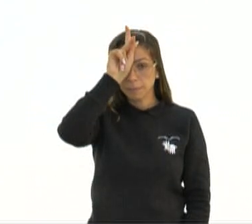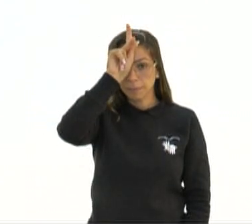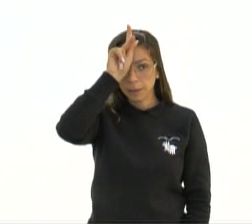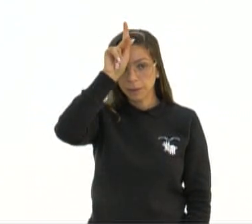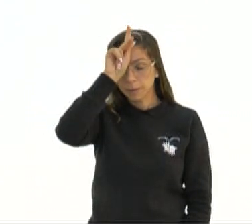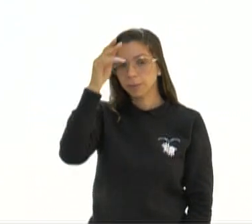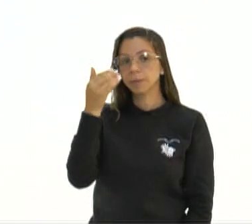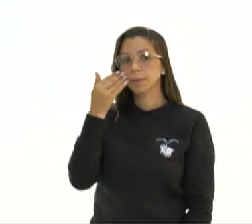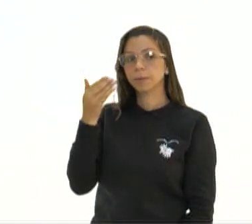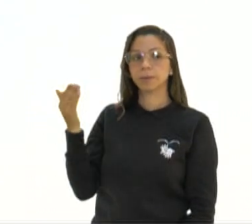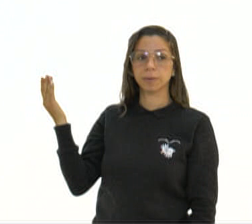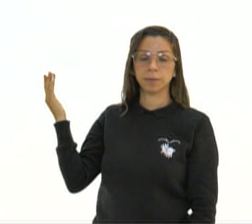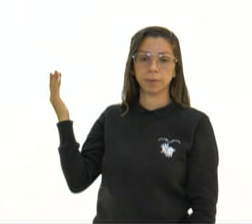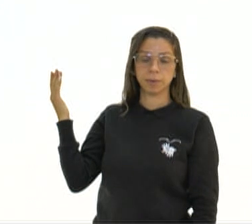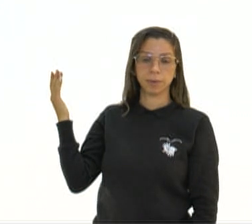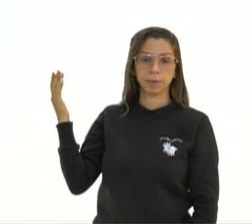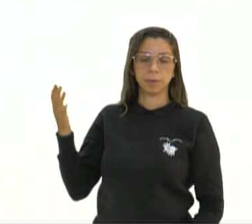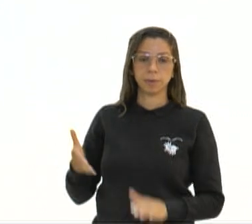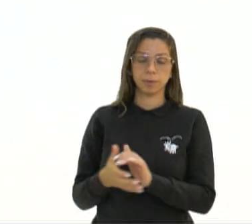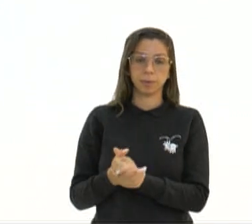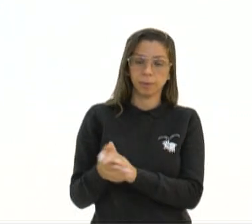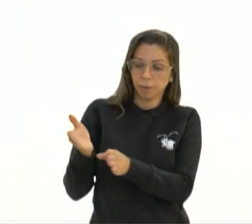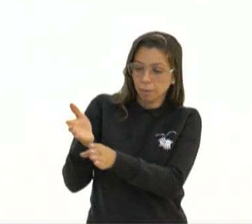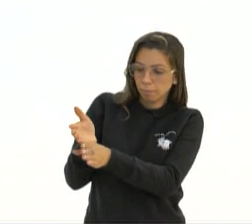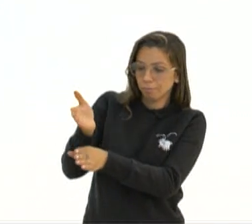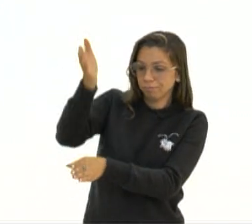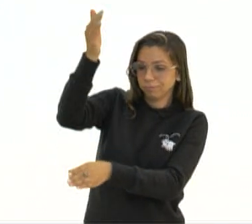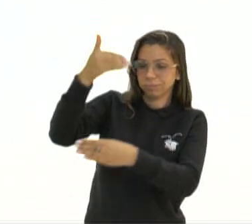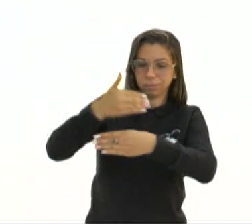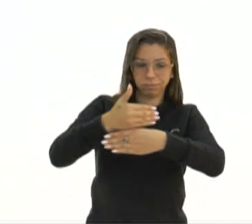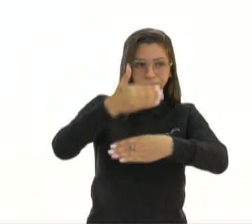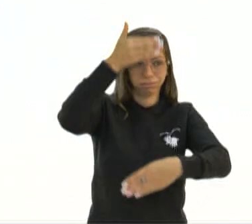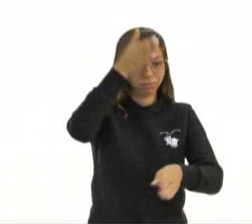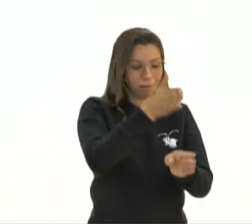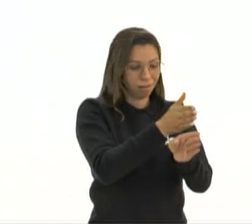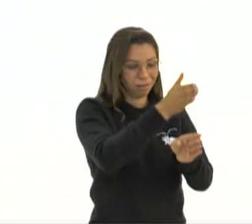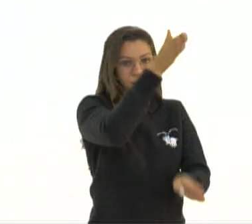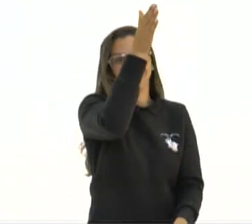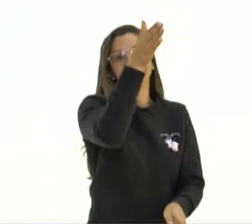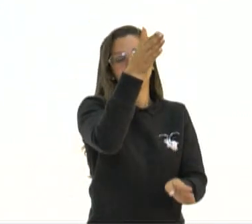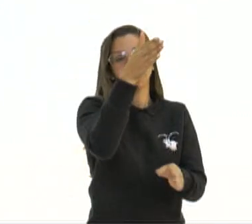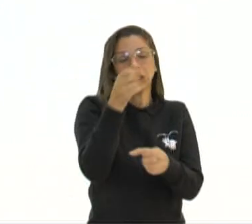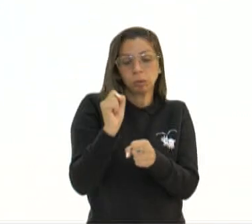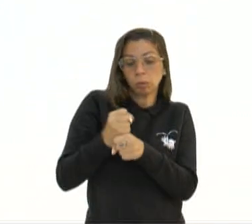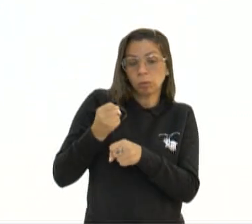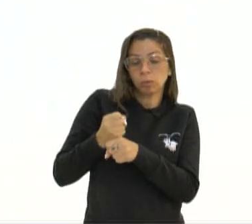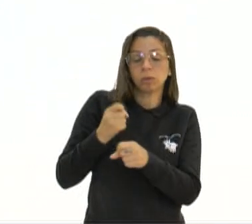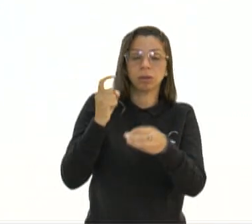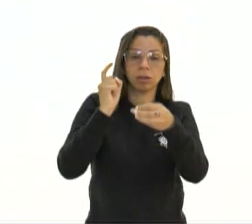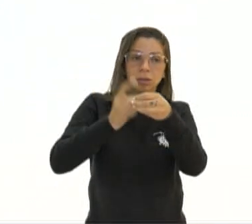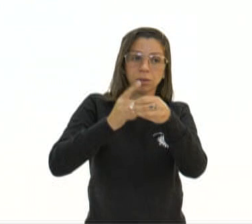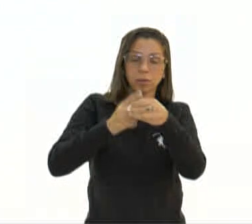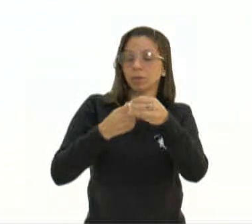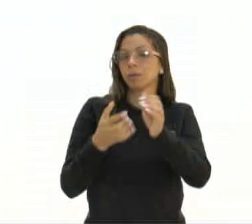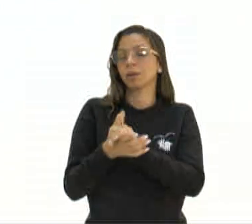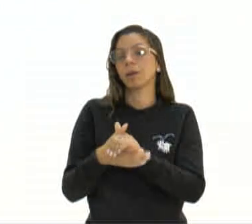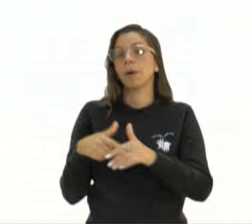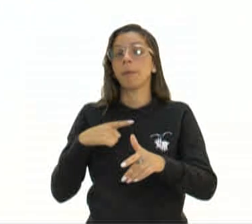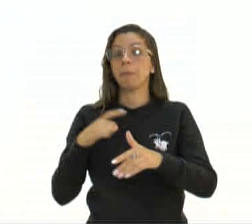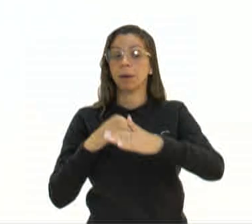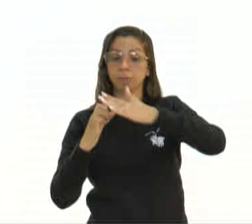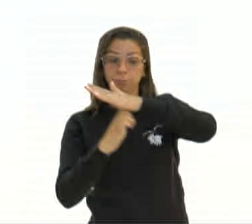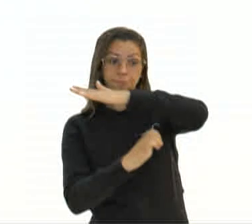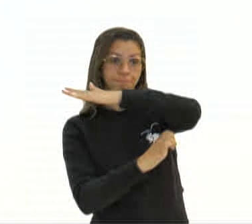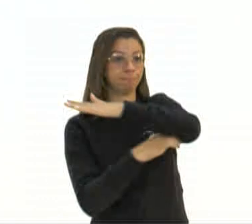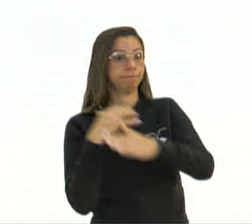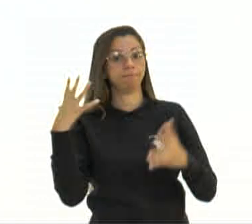Das encostas aqui, eles construíram a cidade nas falésias aqui, essa parte que foi desgastada pelo oceano. Uma cidade bem estruturada, né? Muito